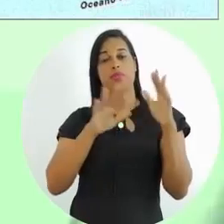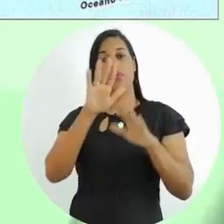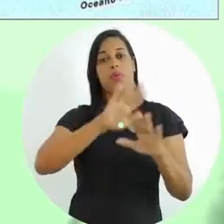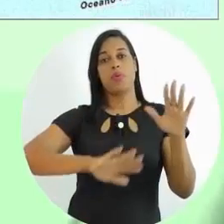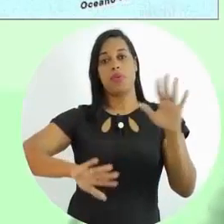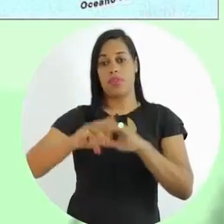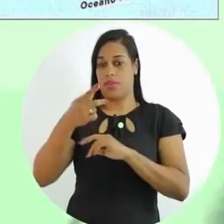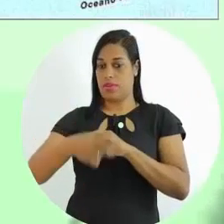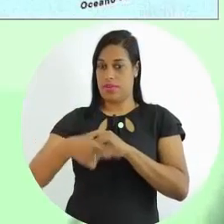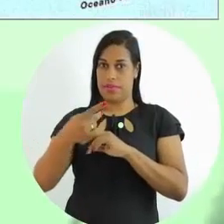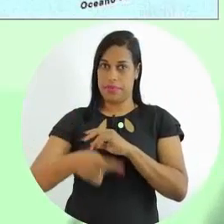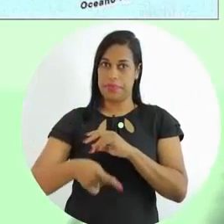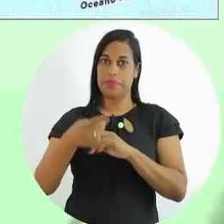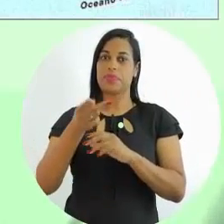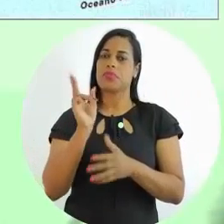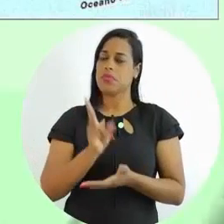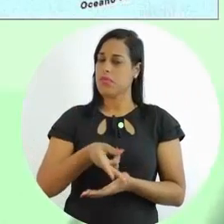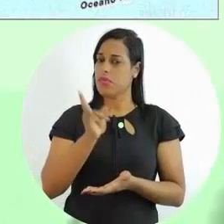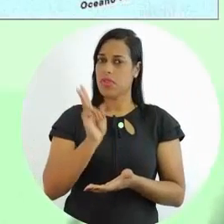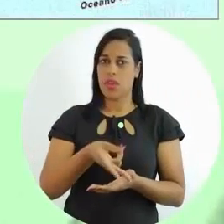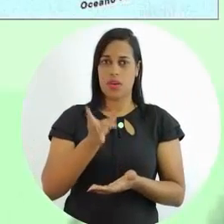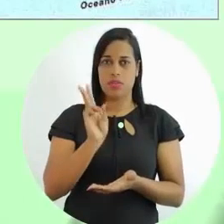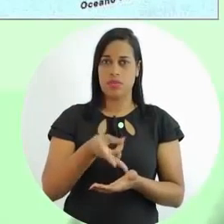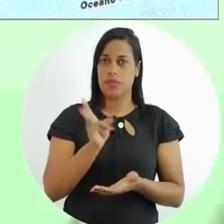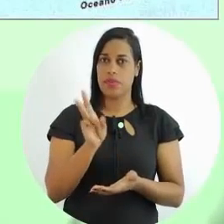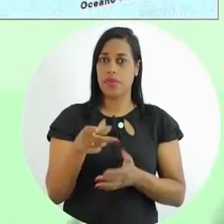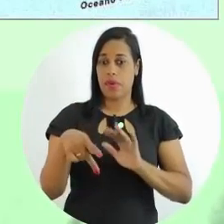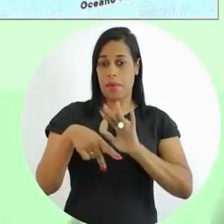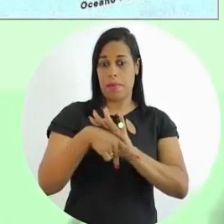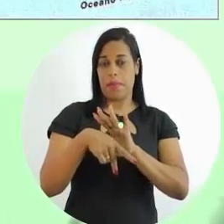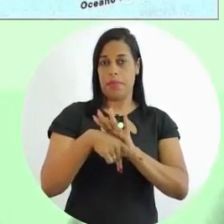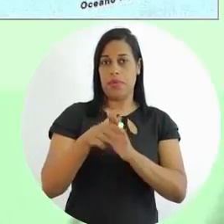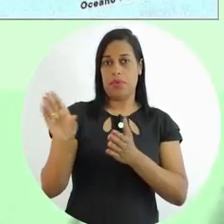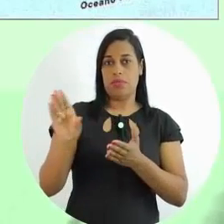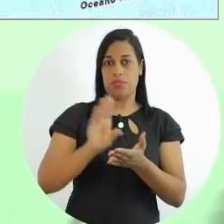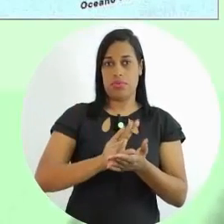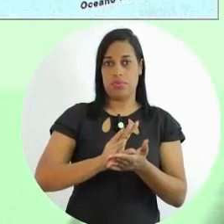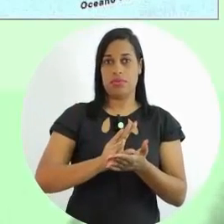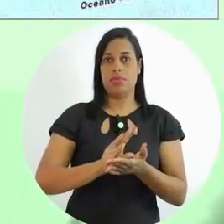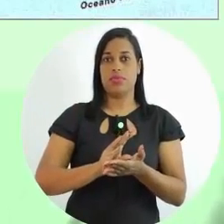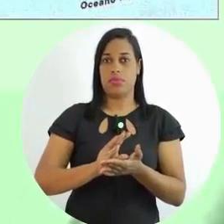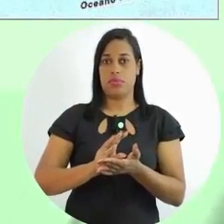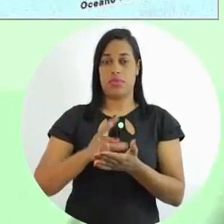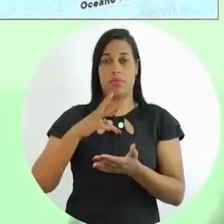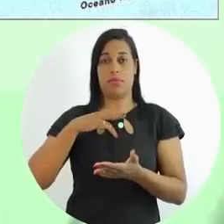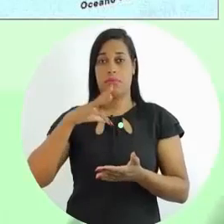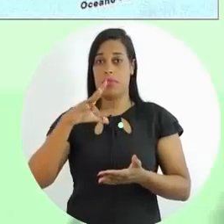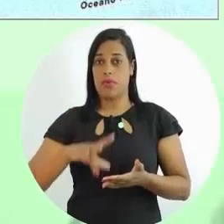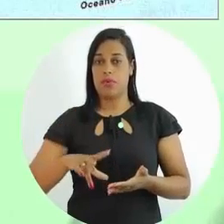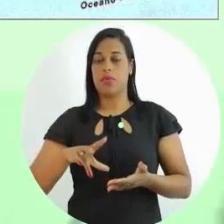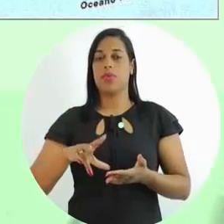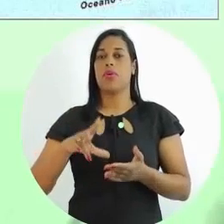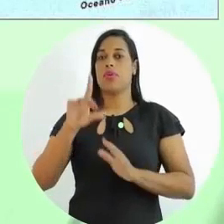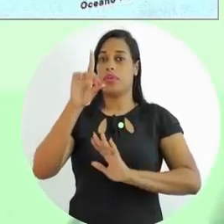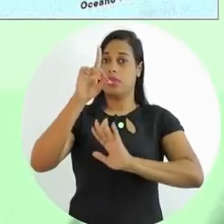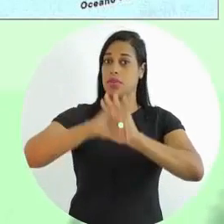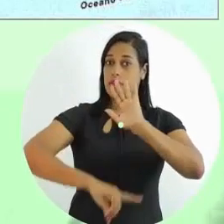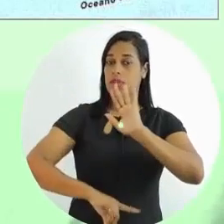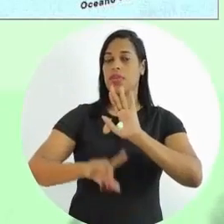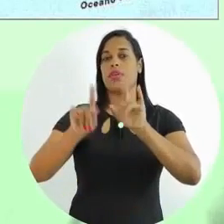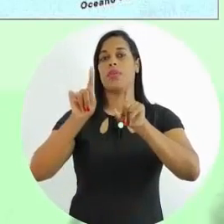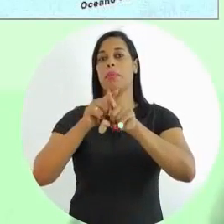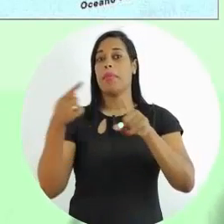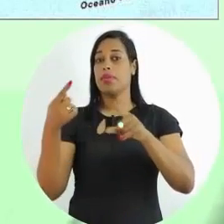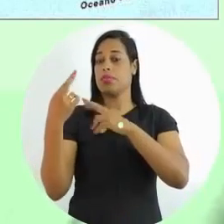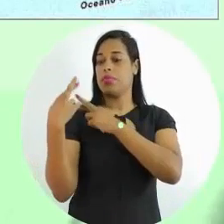para tomar conta dessa terra, cultivá-la com seus próprios recursos, destinando a Portugal o que era de